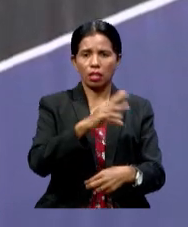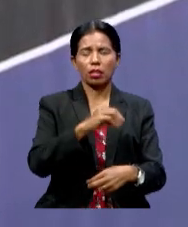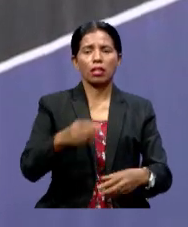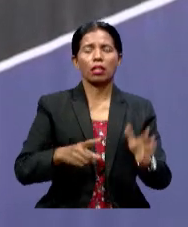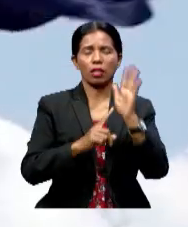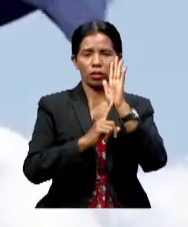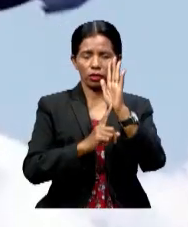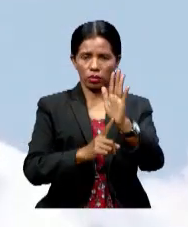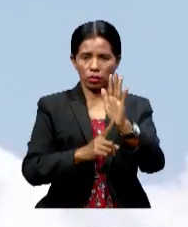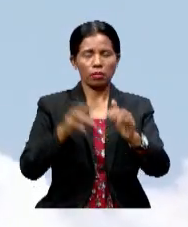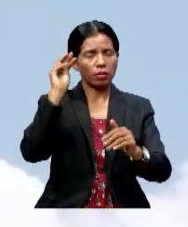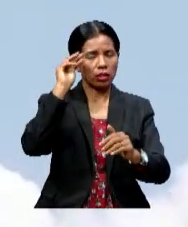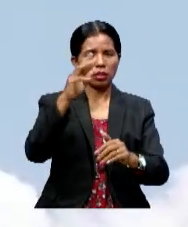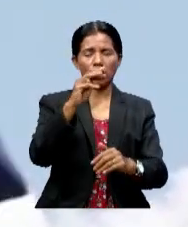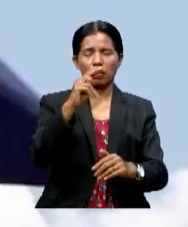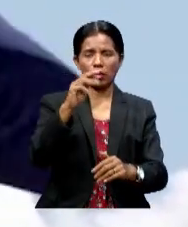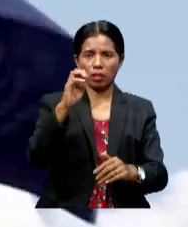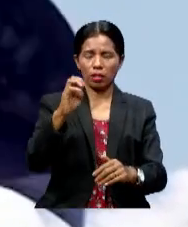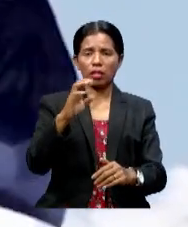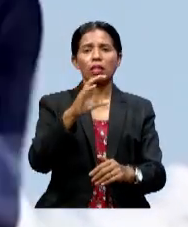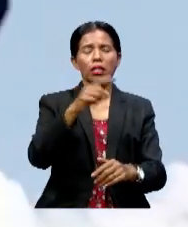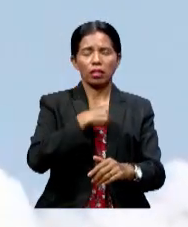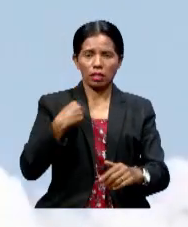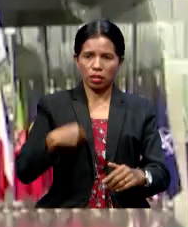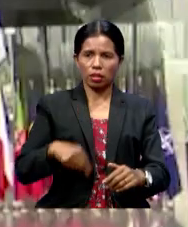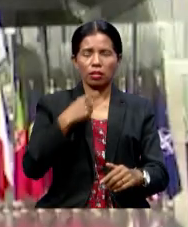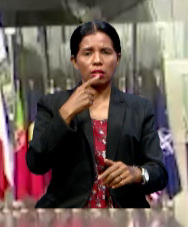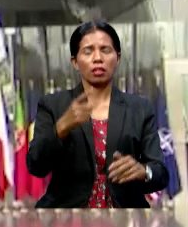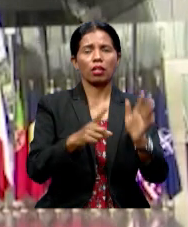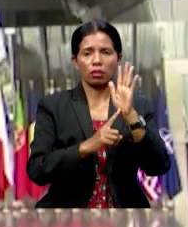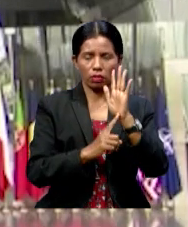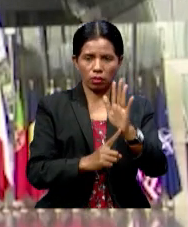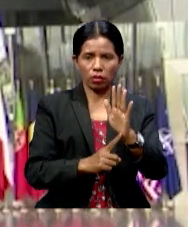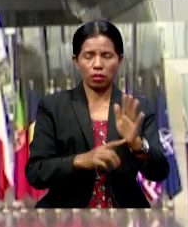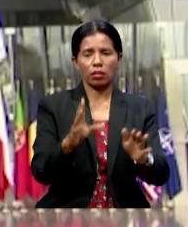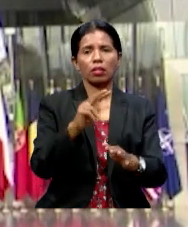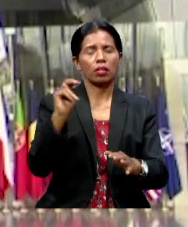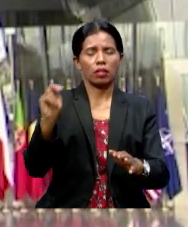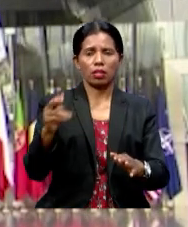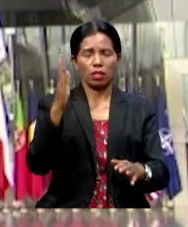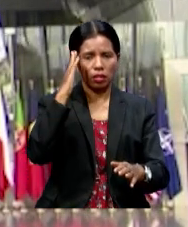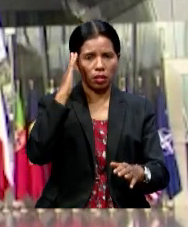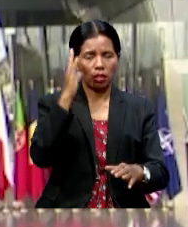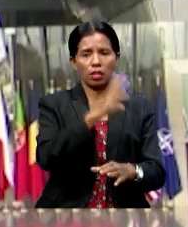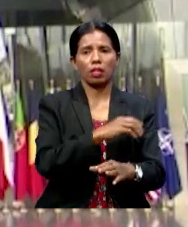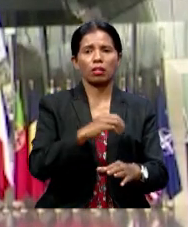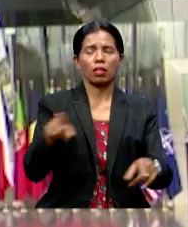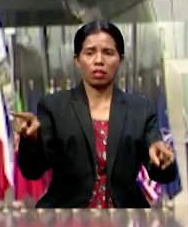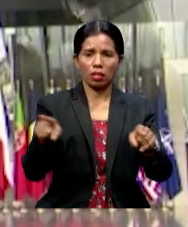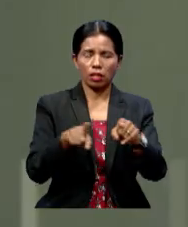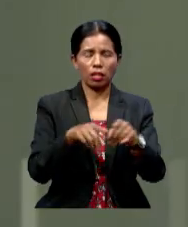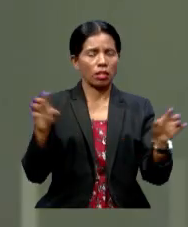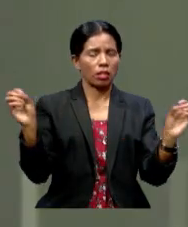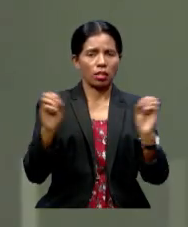Fosai, ministro de negócios estrangeiros China, receita total reclamação né, não nia considera, não dar acusação no la